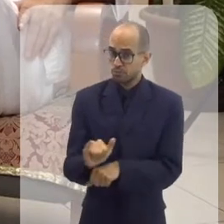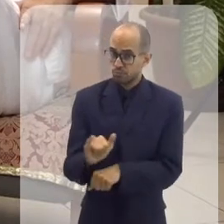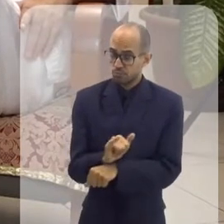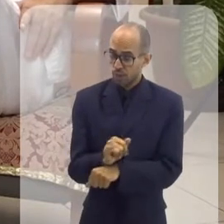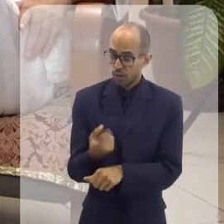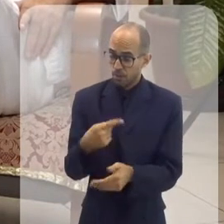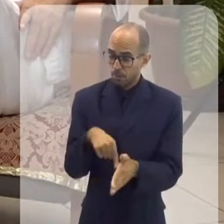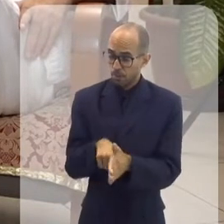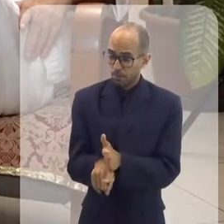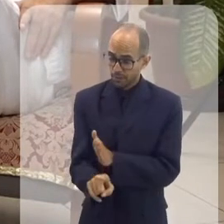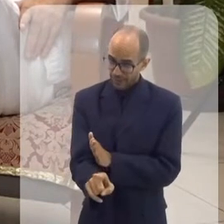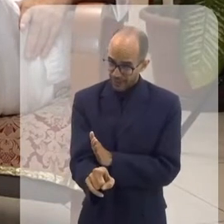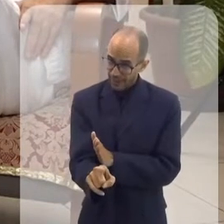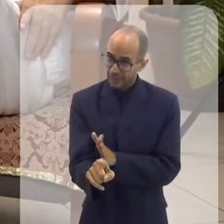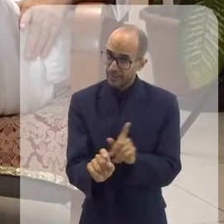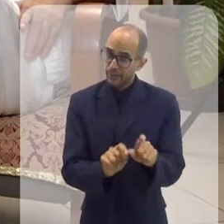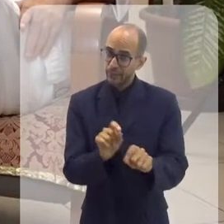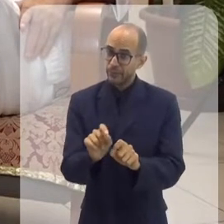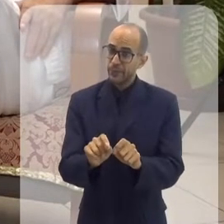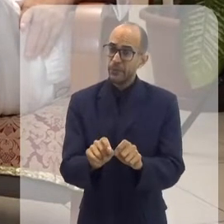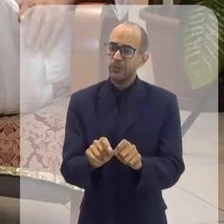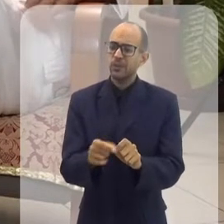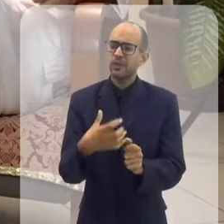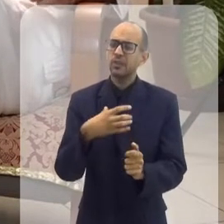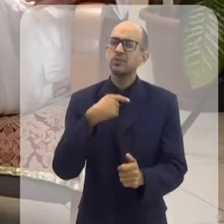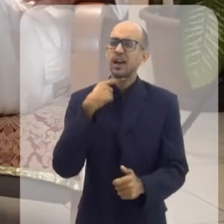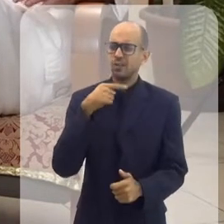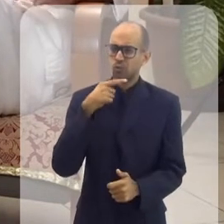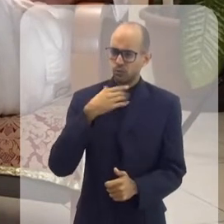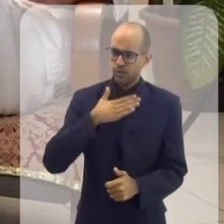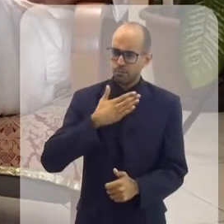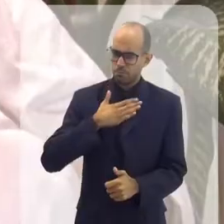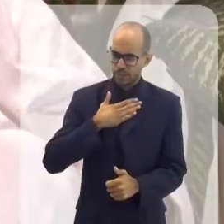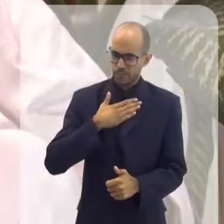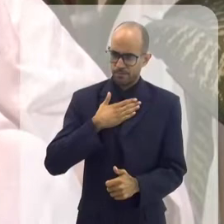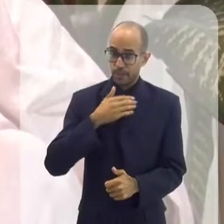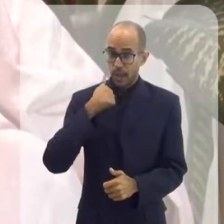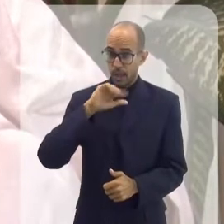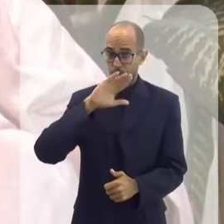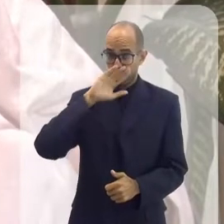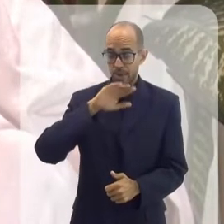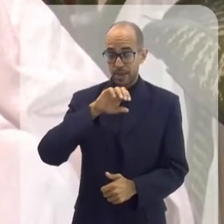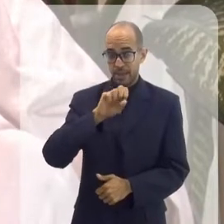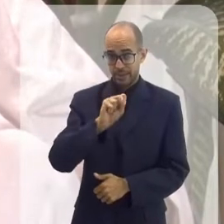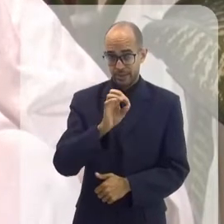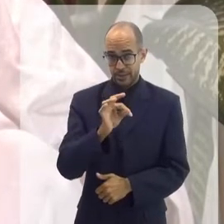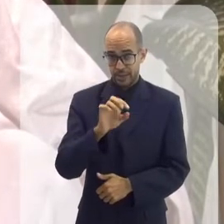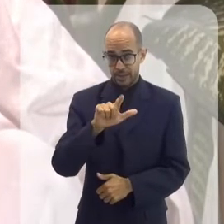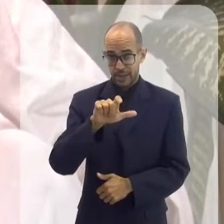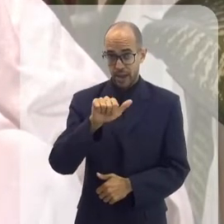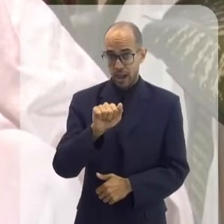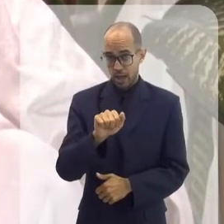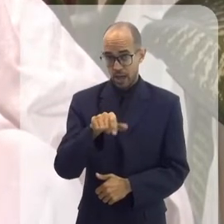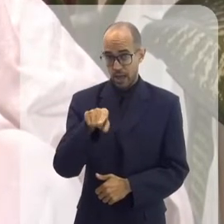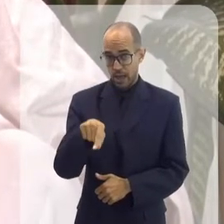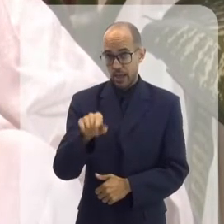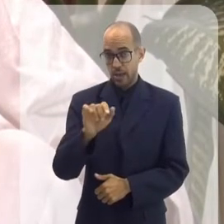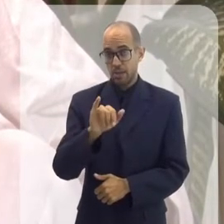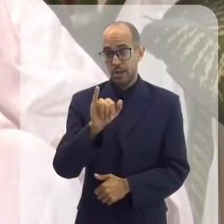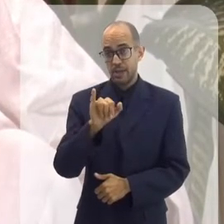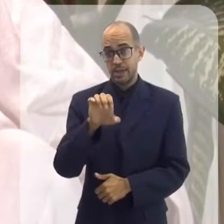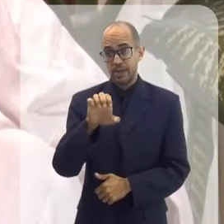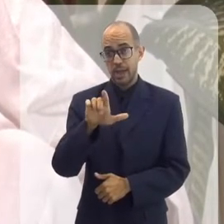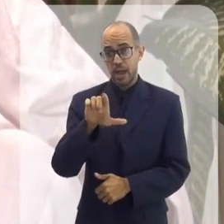jeitinho né Eu perguntei para ela uma coisa que me instigava a mãe Stella foi uma gazela